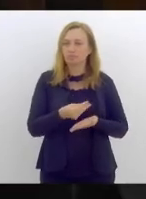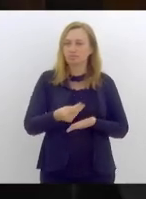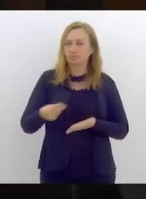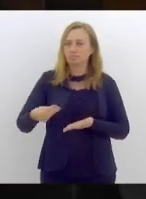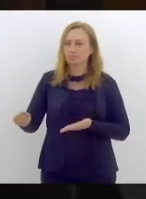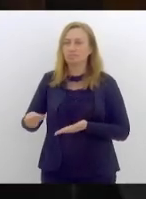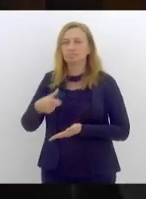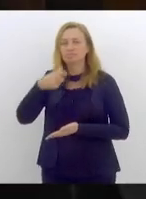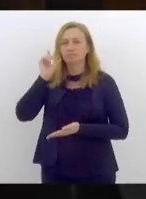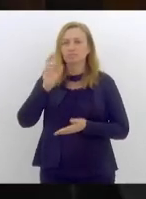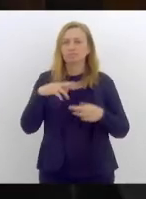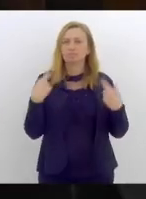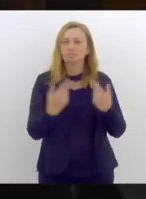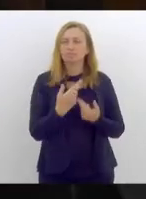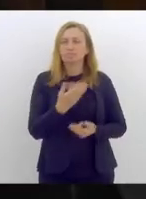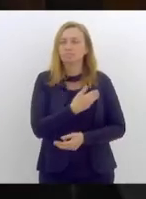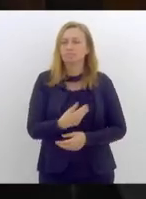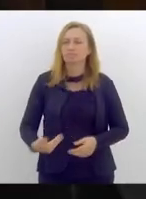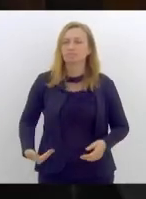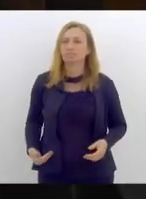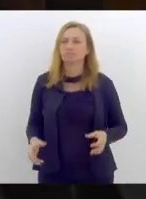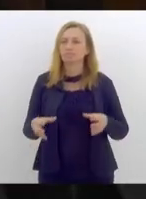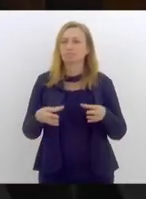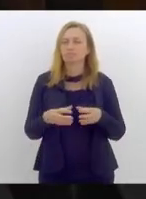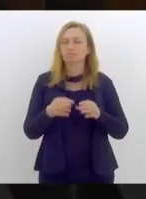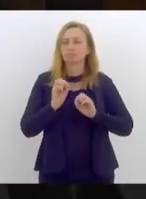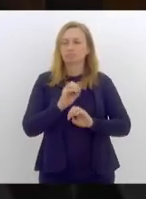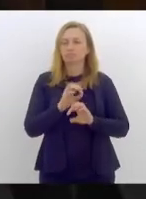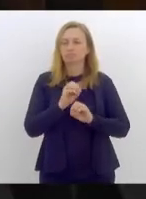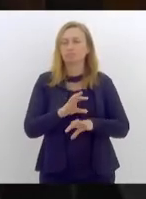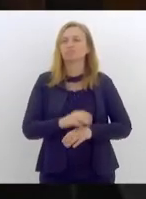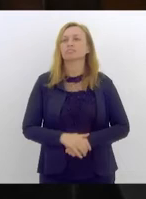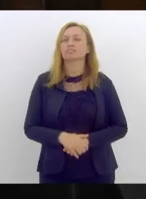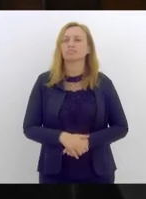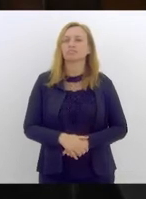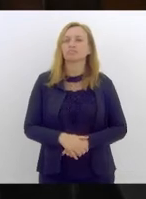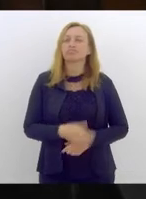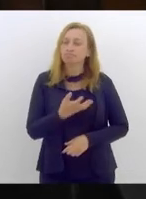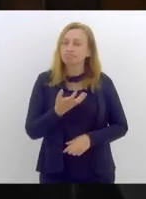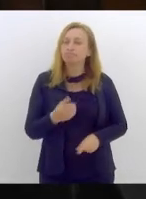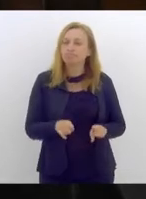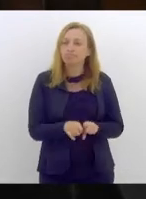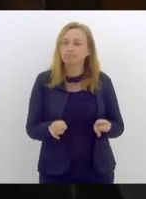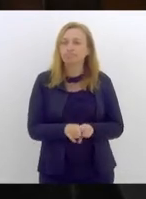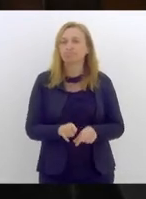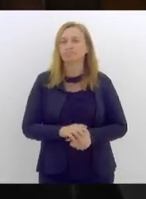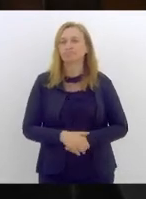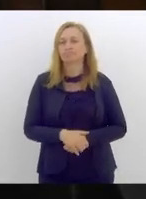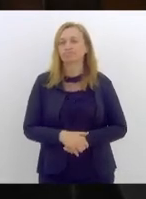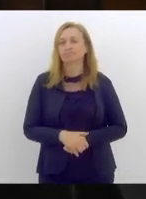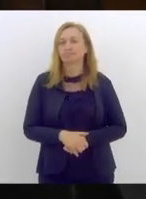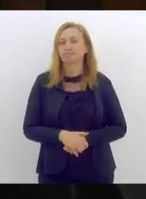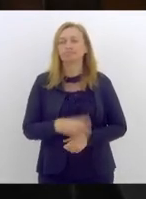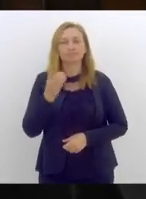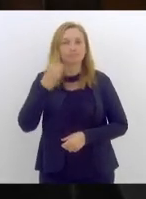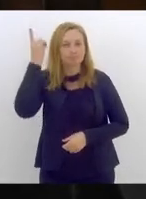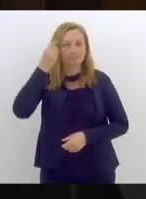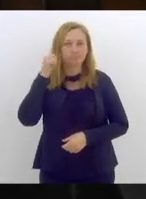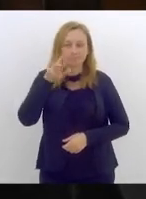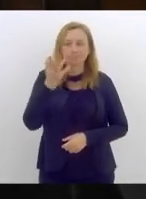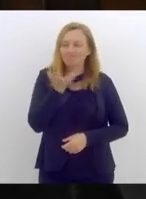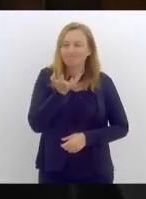na audiência pública que fizemos na comissão de educação mas eu queria também Deputado